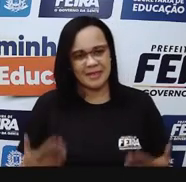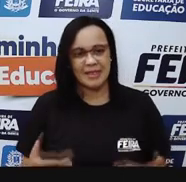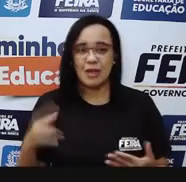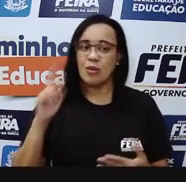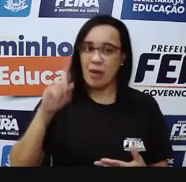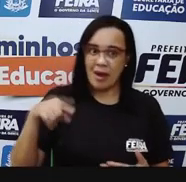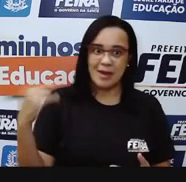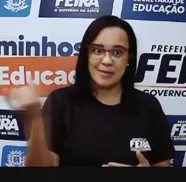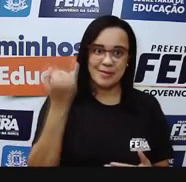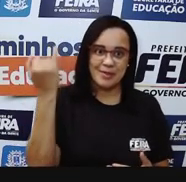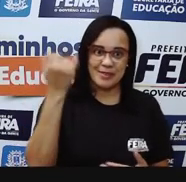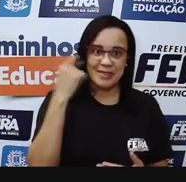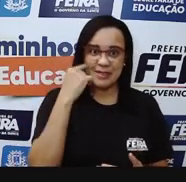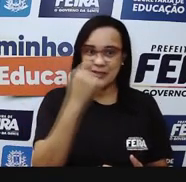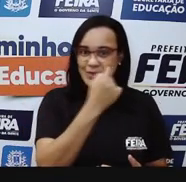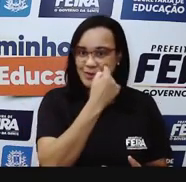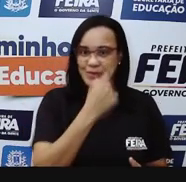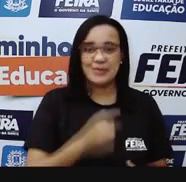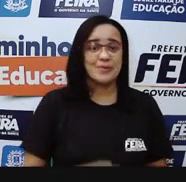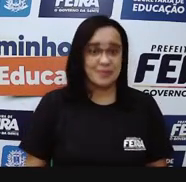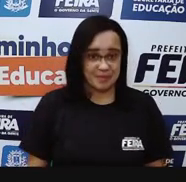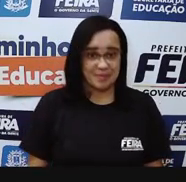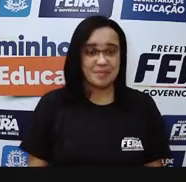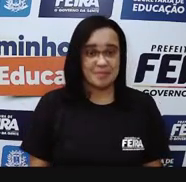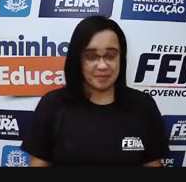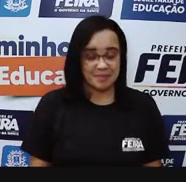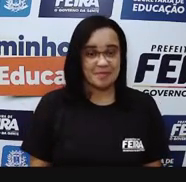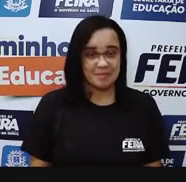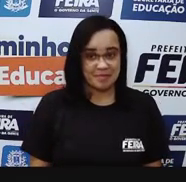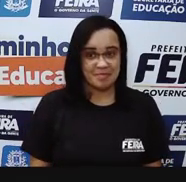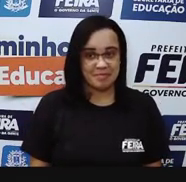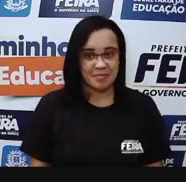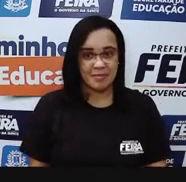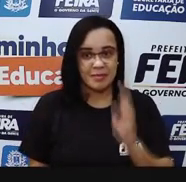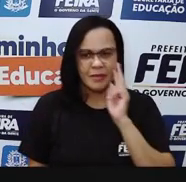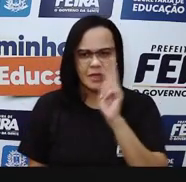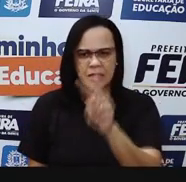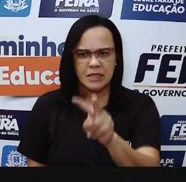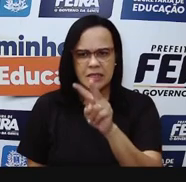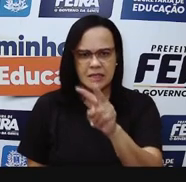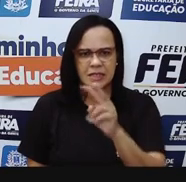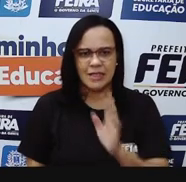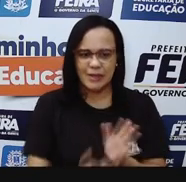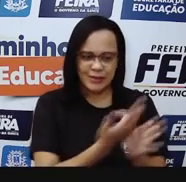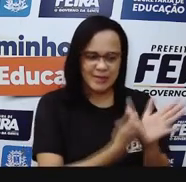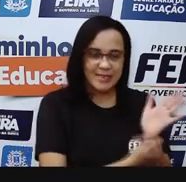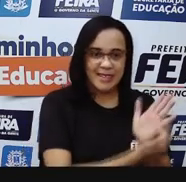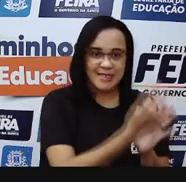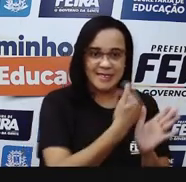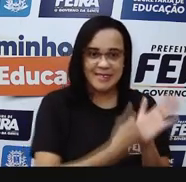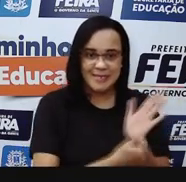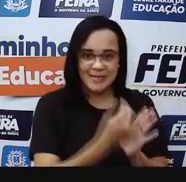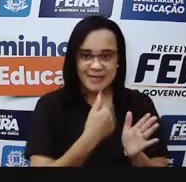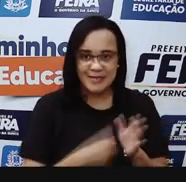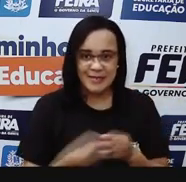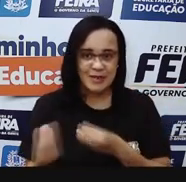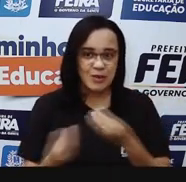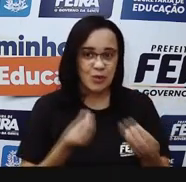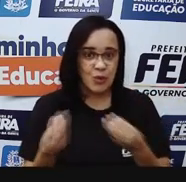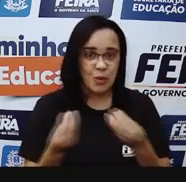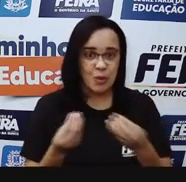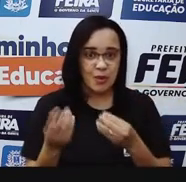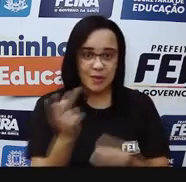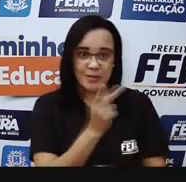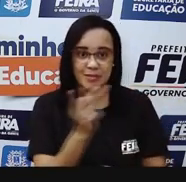nosso todo, da nossa vida. E aí, uma curiosidade, olha só como, assim, formou a imagem, né?